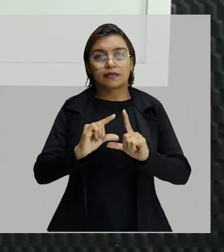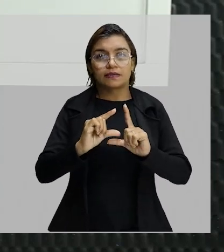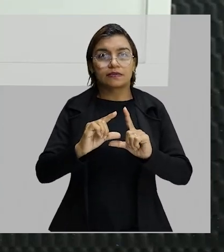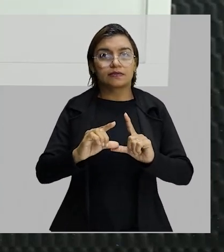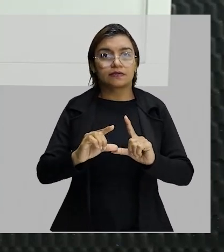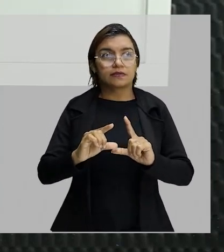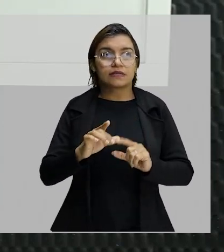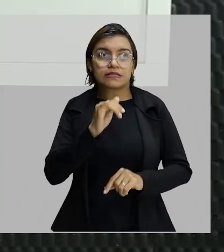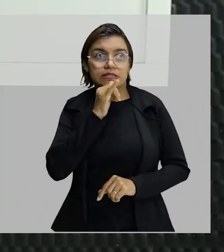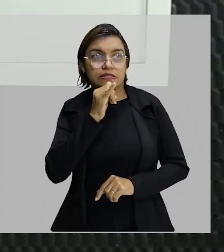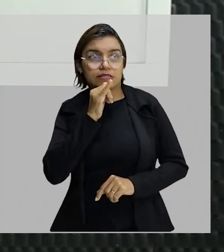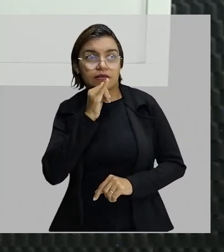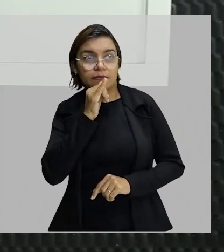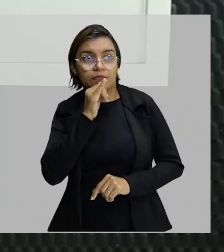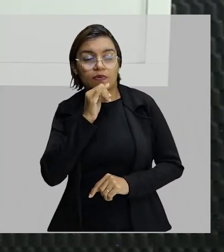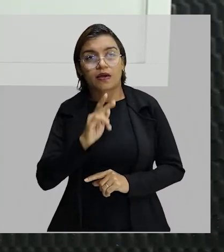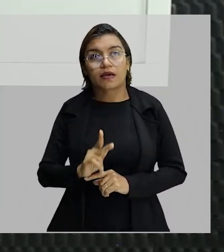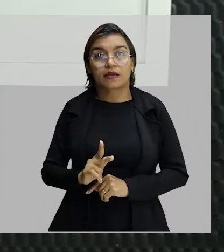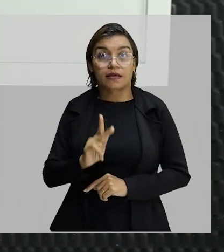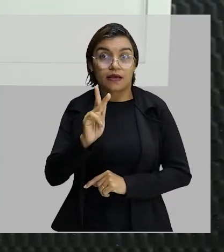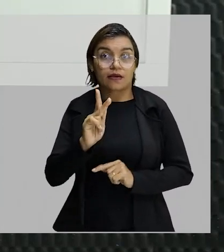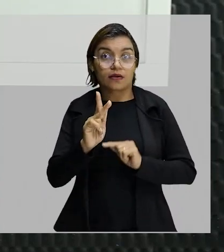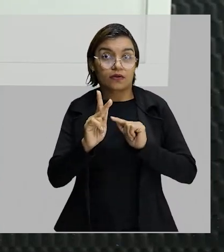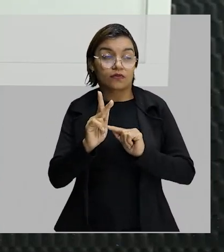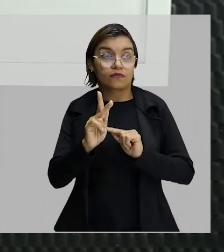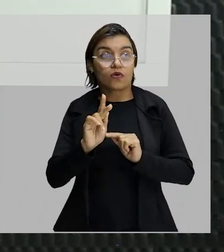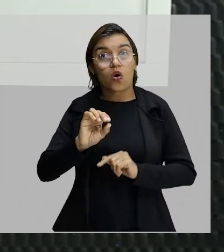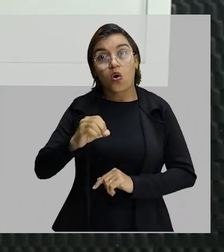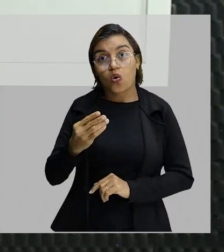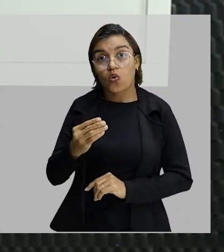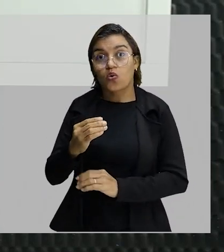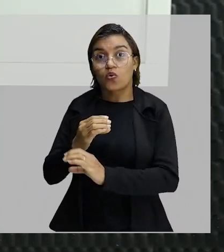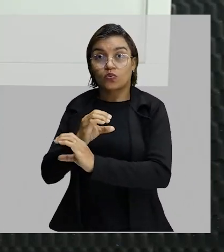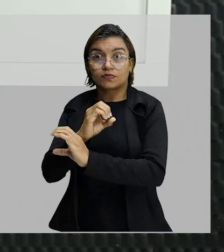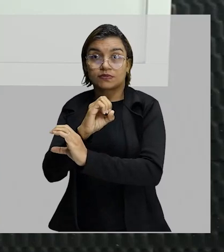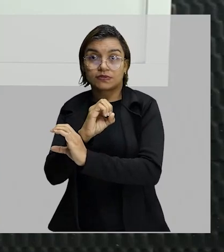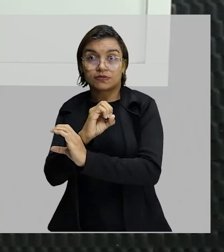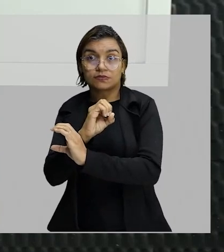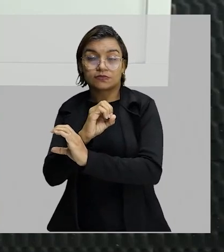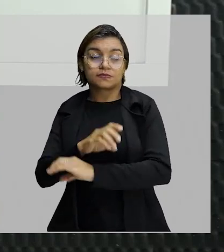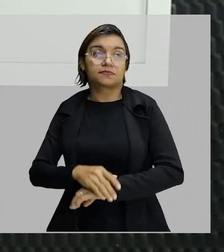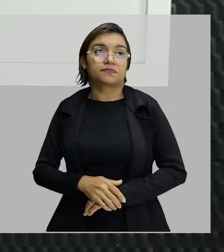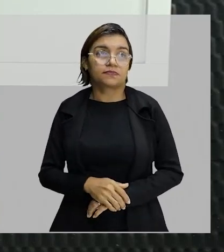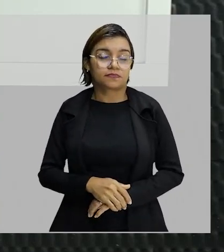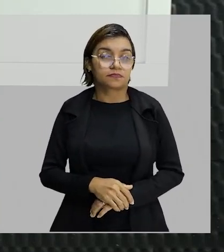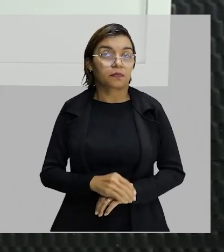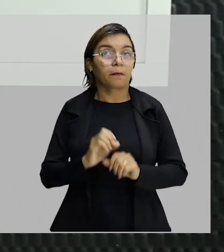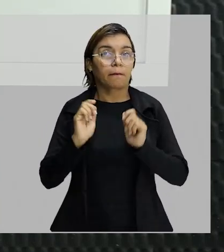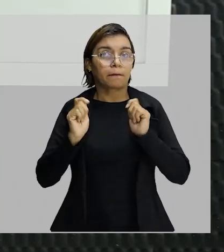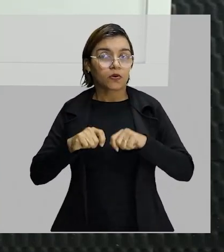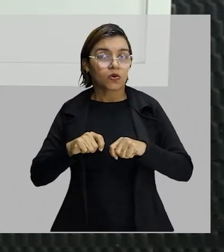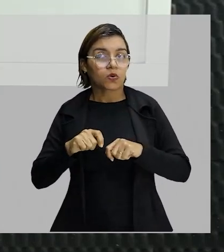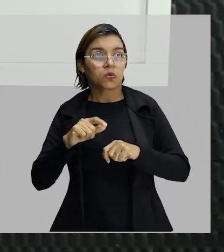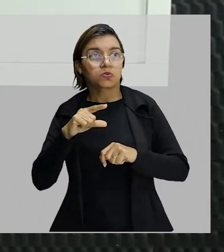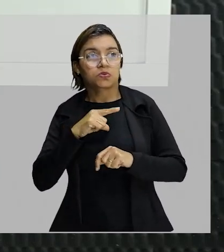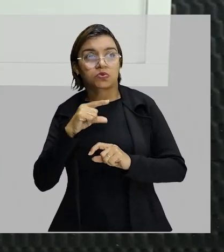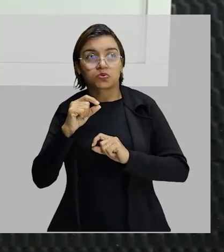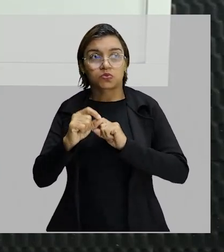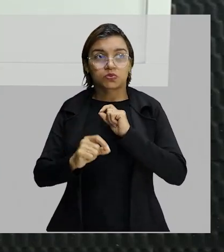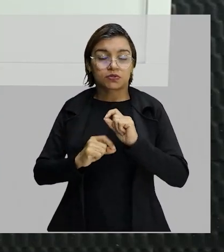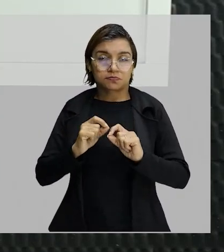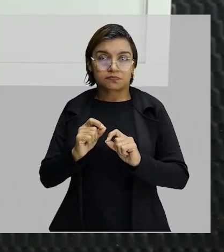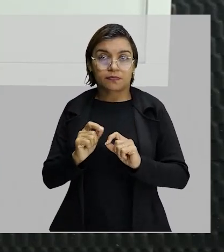também em graus Celsius, ou em graus Fahrenheit, por aí vai, certo? Então, vocês podem encontrar o seguinte, ó,